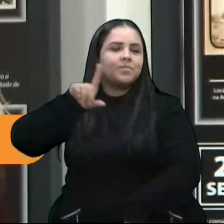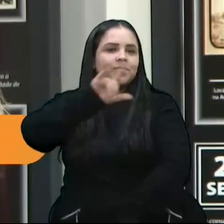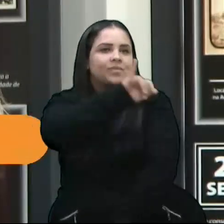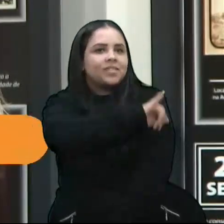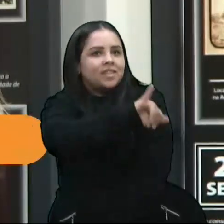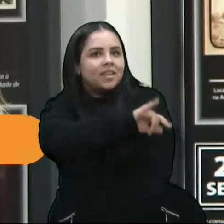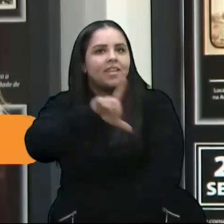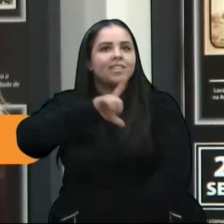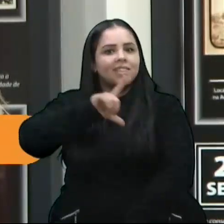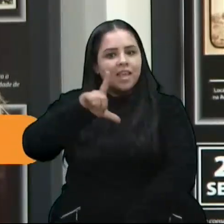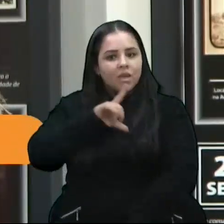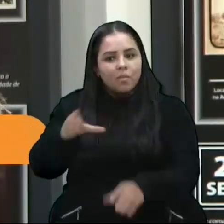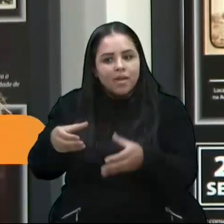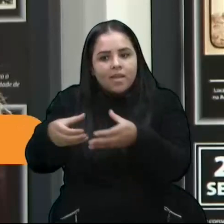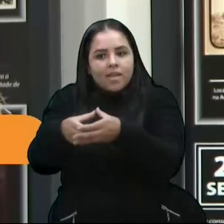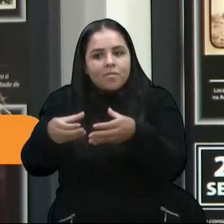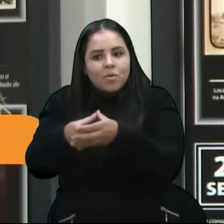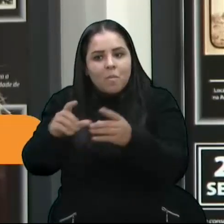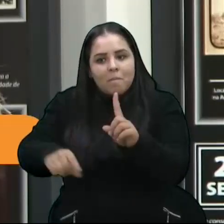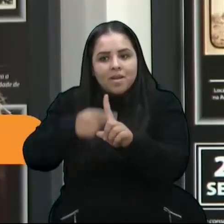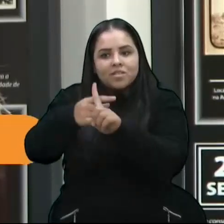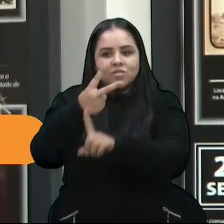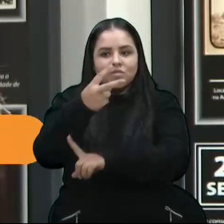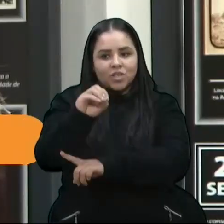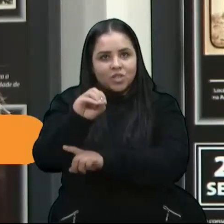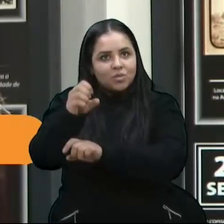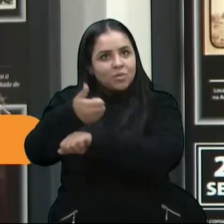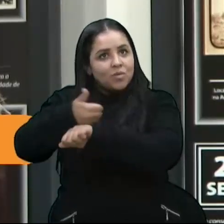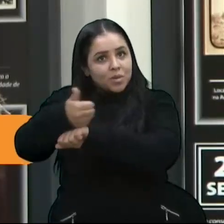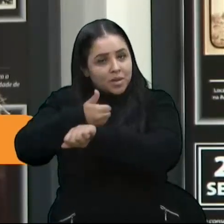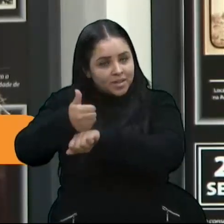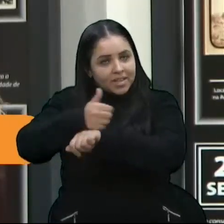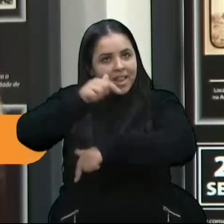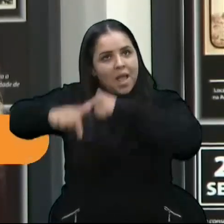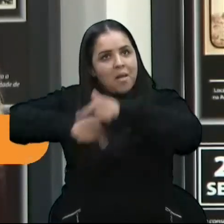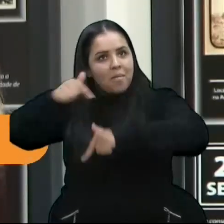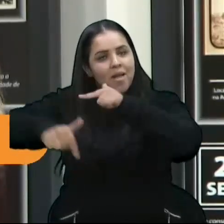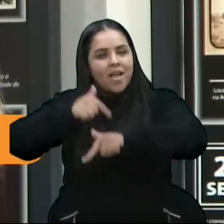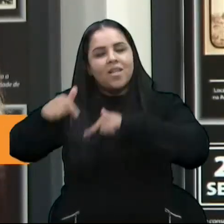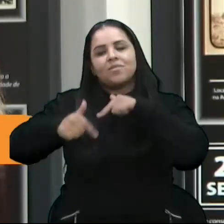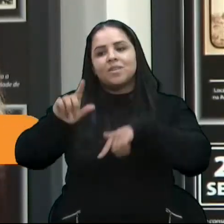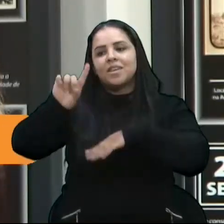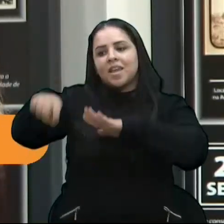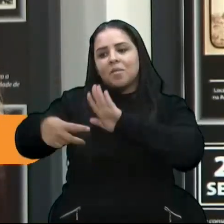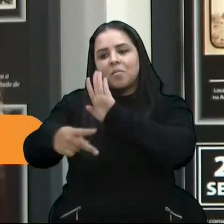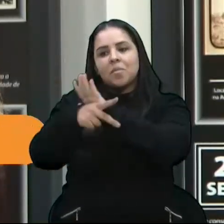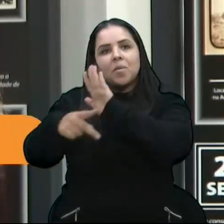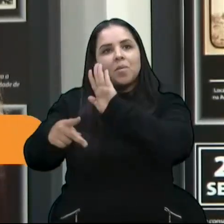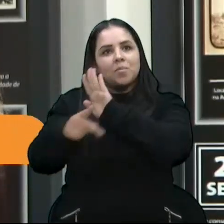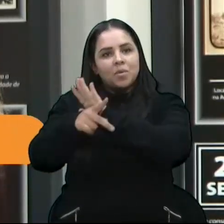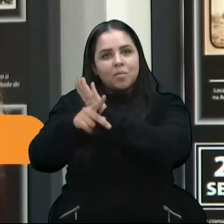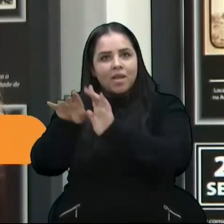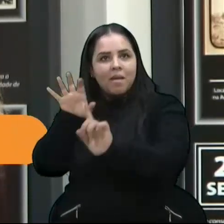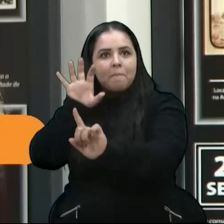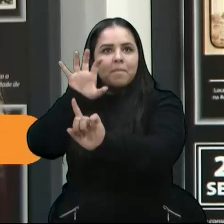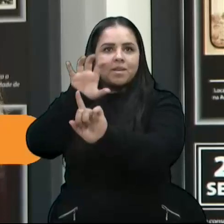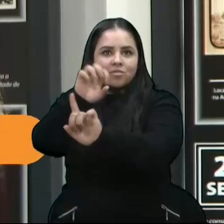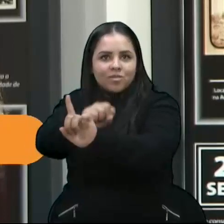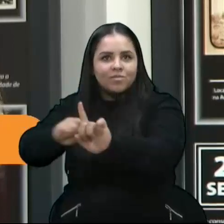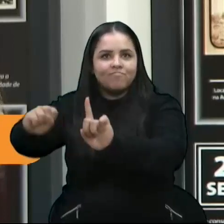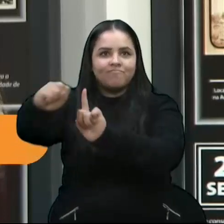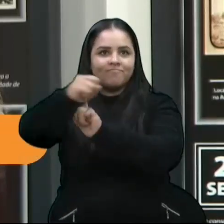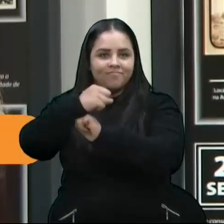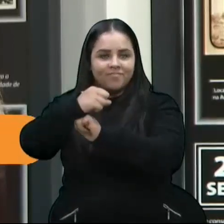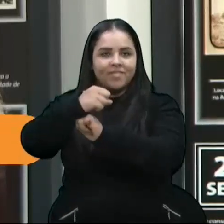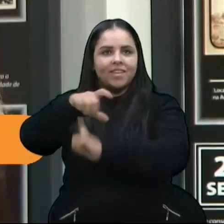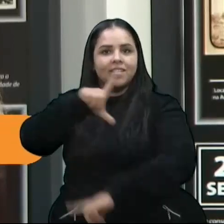mais de 20 profissionais que prestam serviço para a agência, que atende exclusivamente ações de impacto social. A IS tem